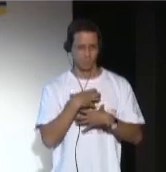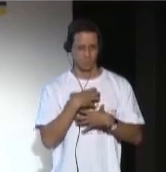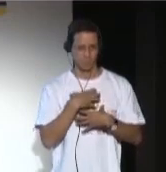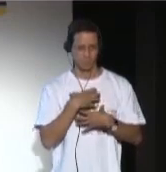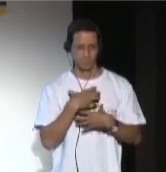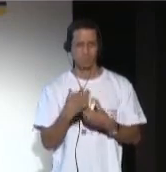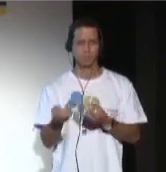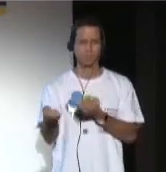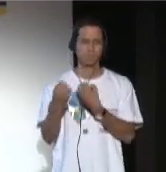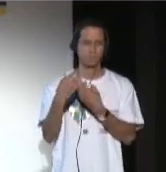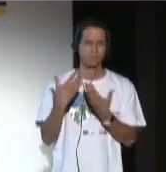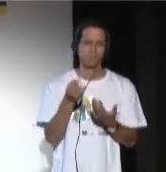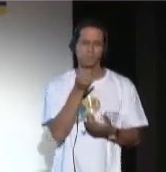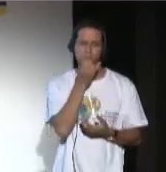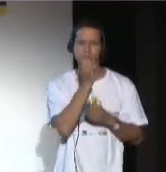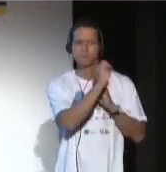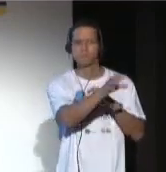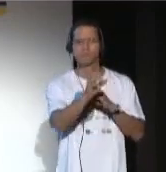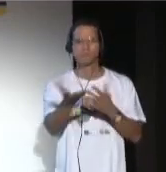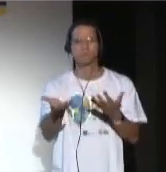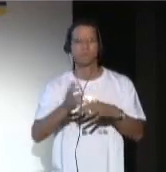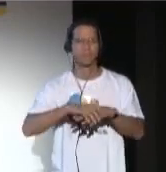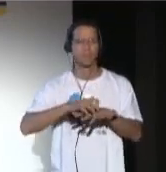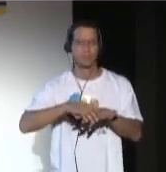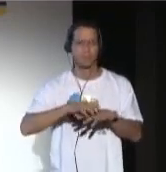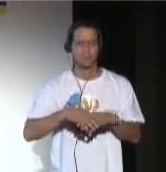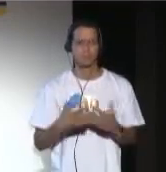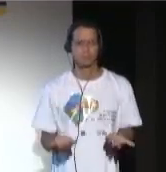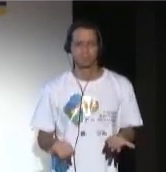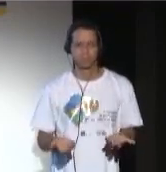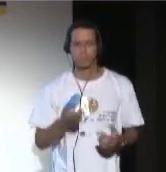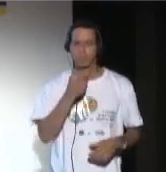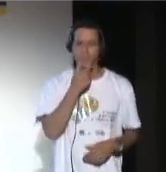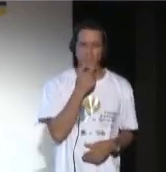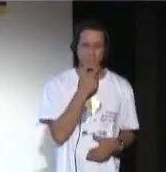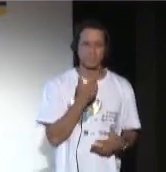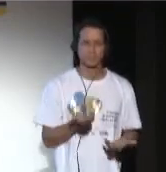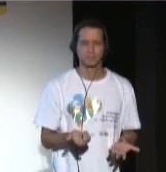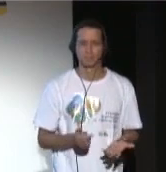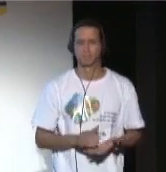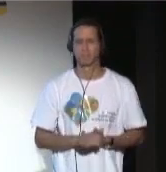social-emocionais vai nos ajudar a ensinar, por exemplo, matemática ou inglês?